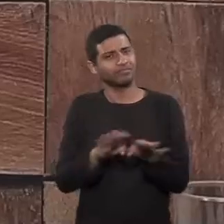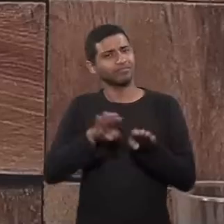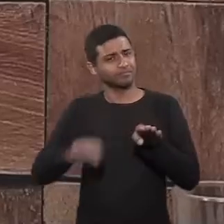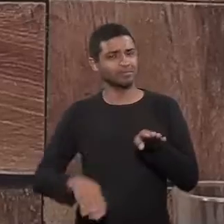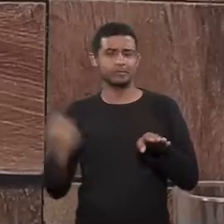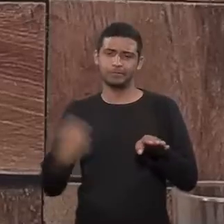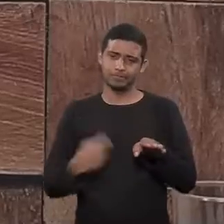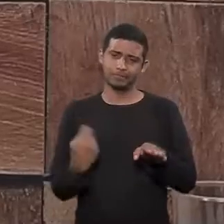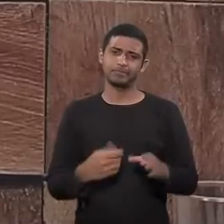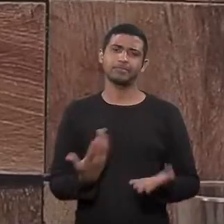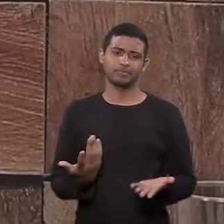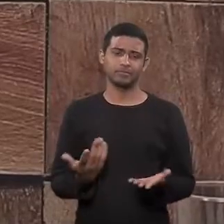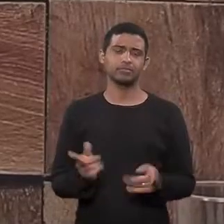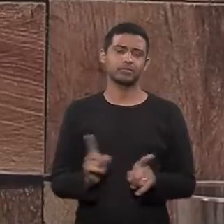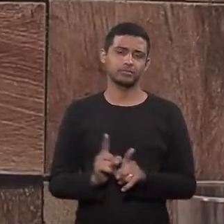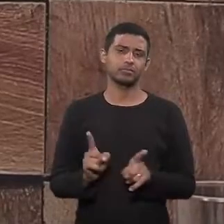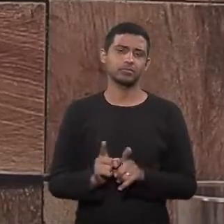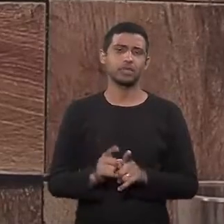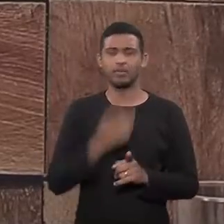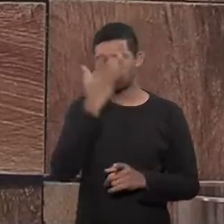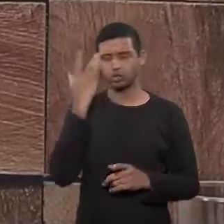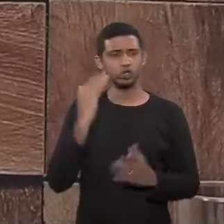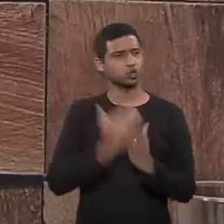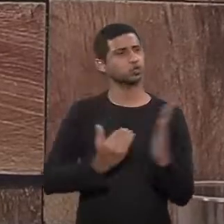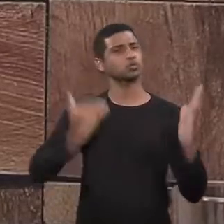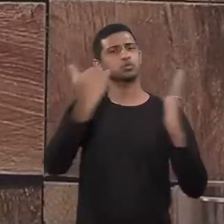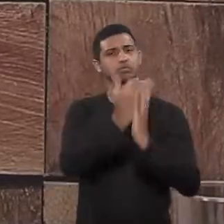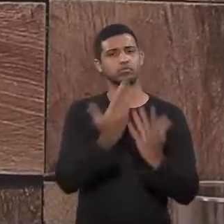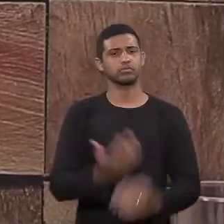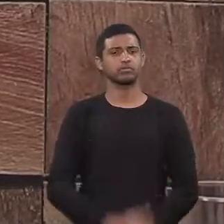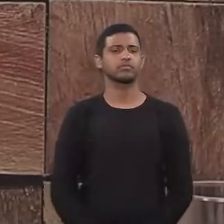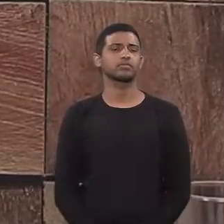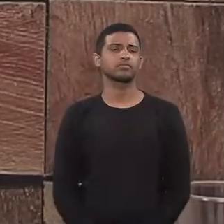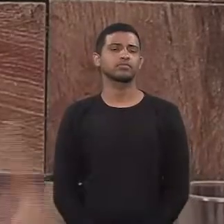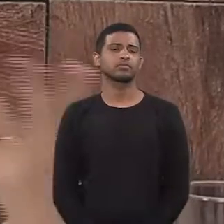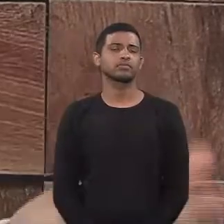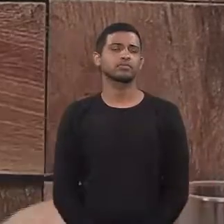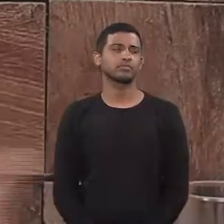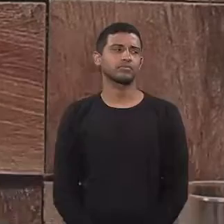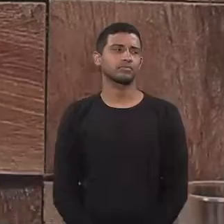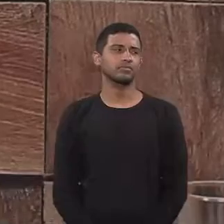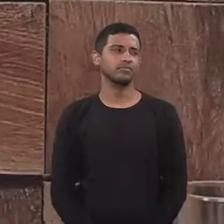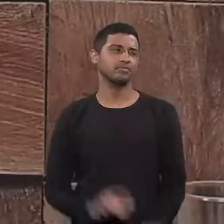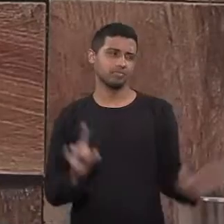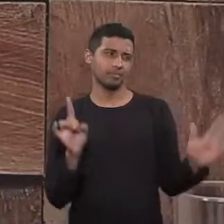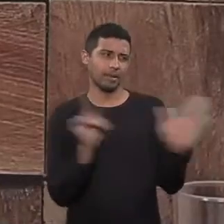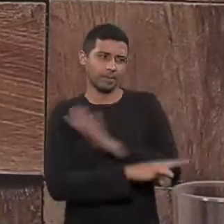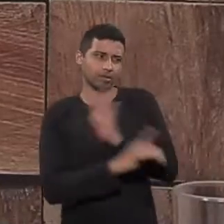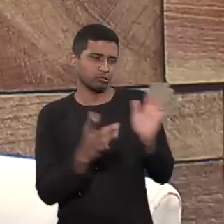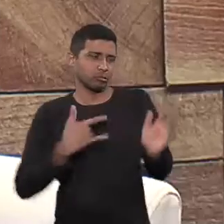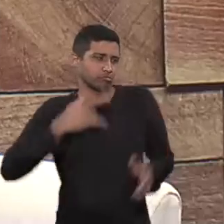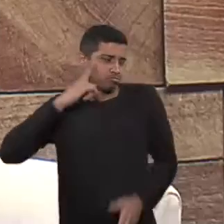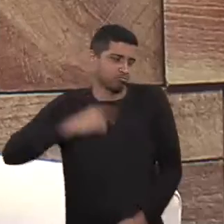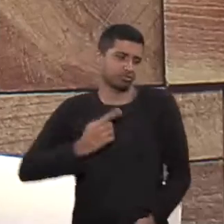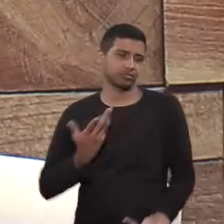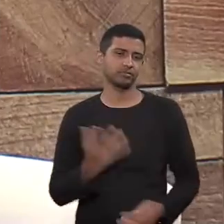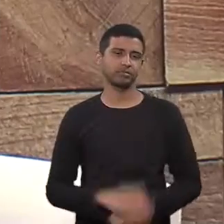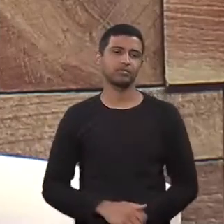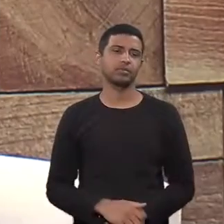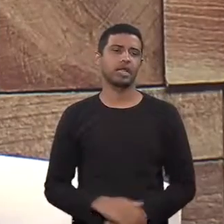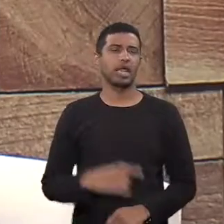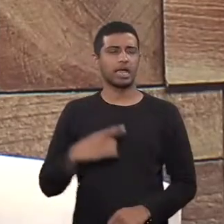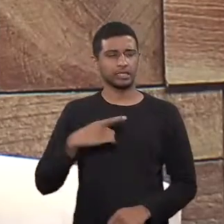de aprendizagem, esse é o caminho. E ser humilde perante a própria partitura e perante quem está à sua frente. Existe